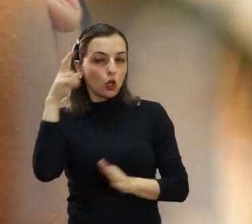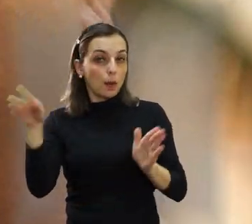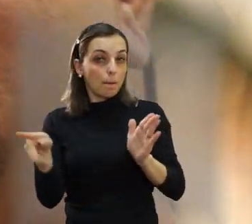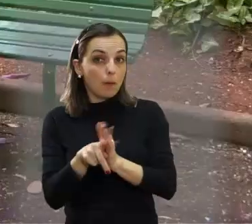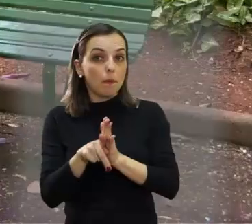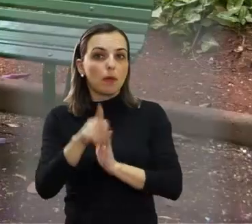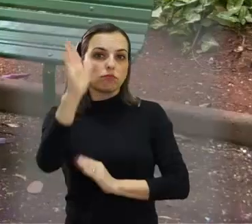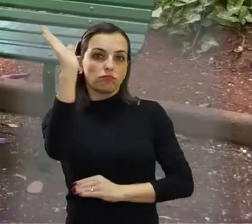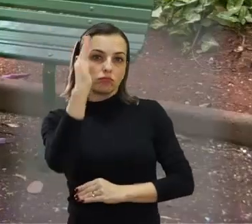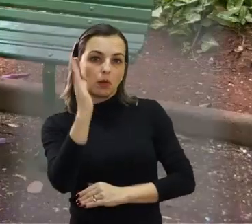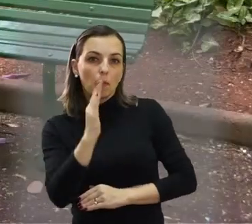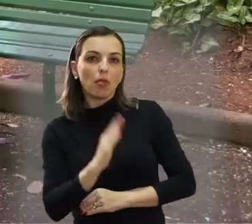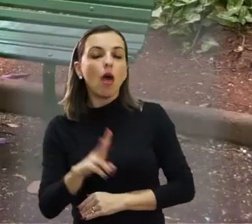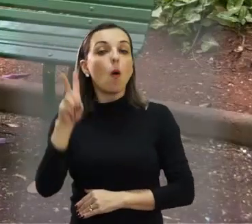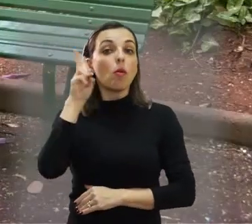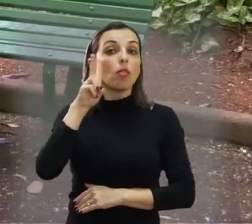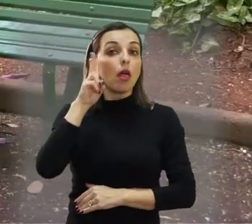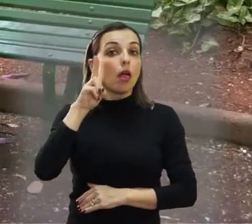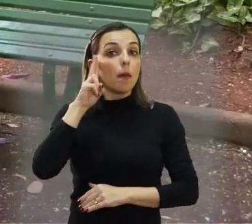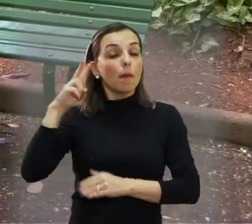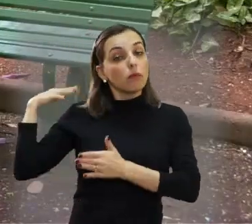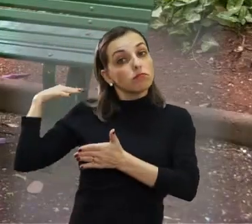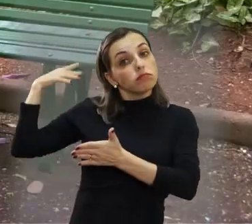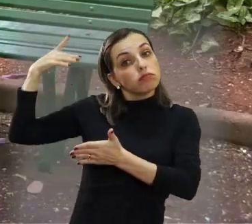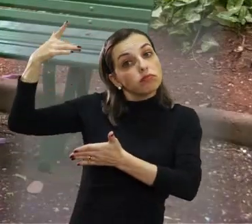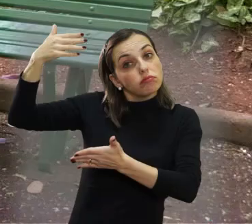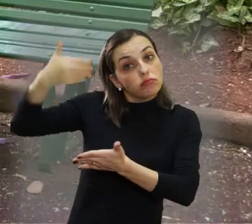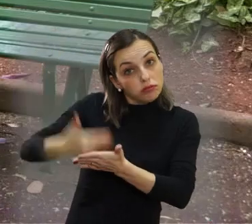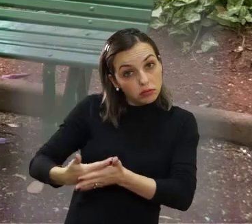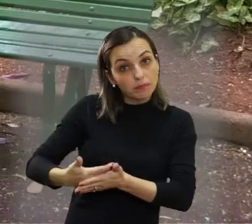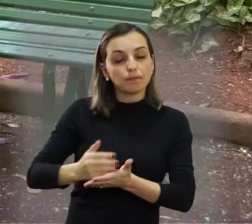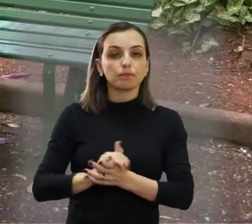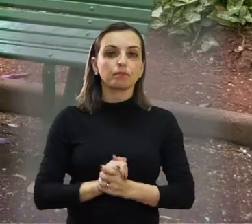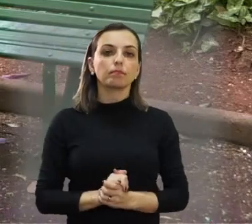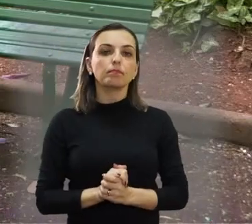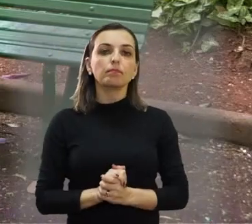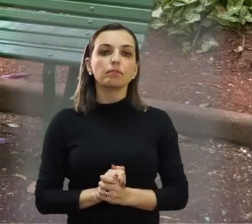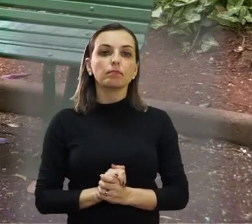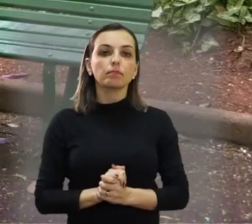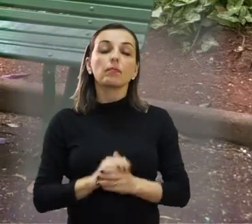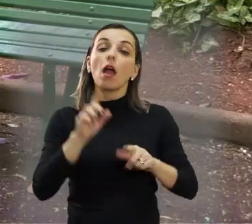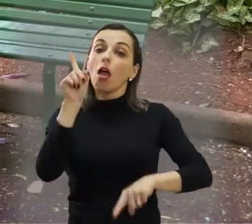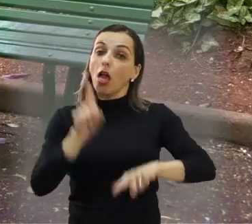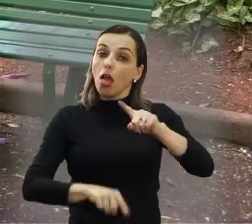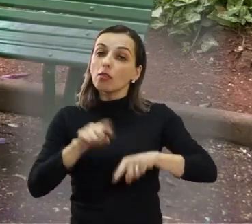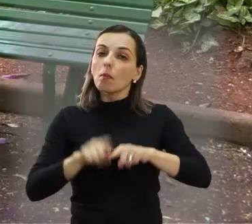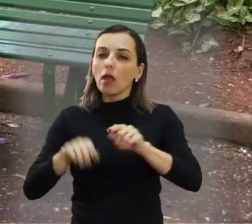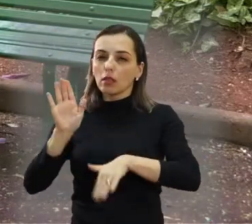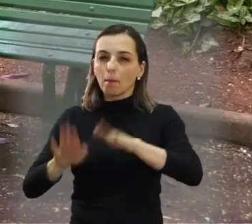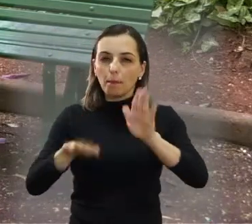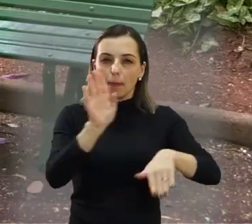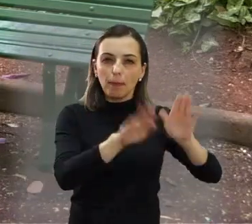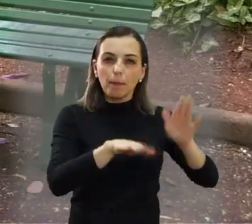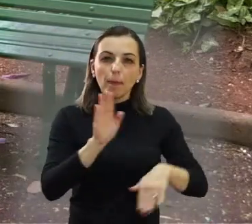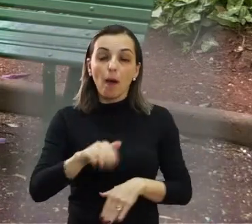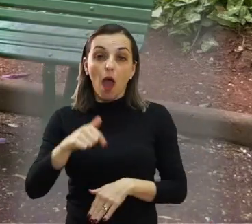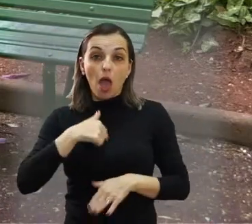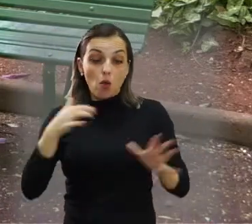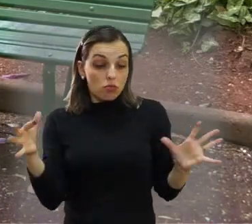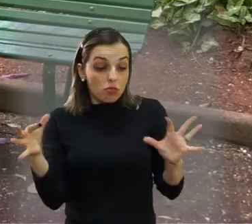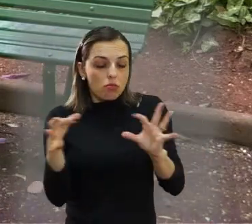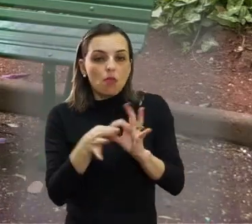acompanhando. E eu acho que também um pouco desse resgate da cultura popular brasileira. Eu sou muito ligado aos tambores, sou